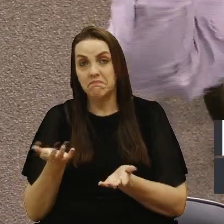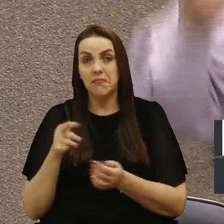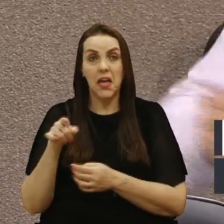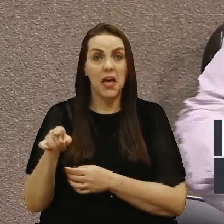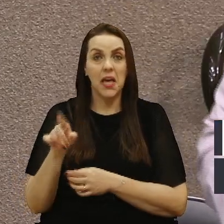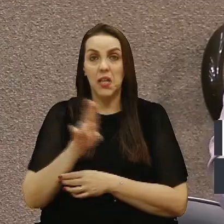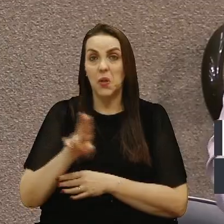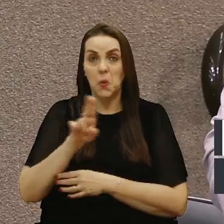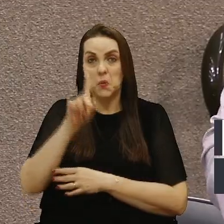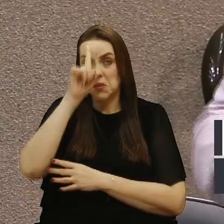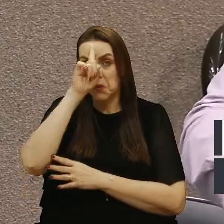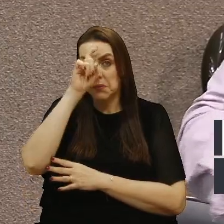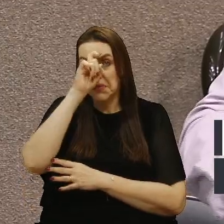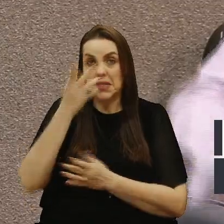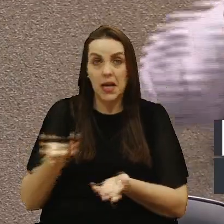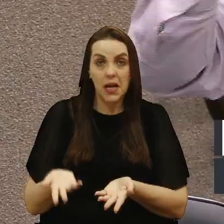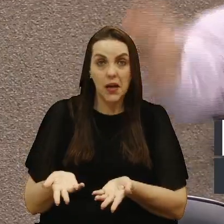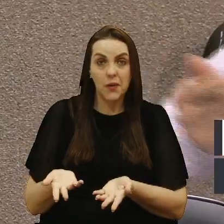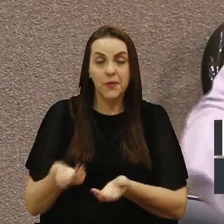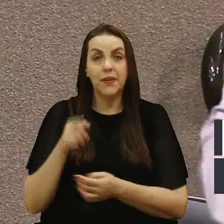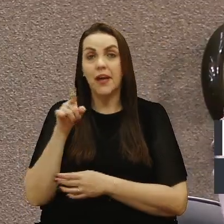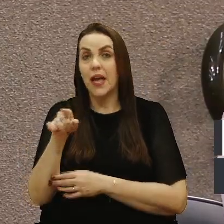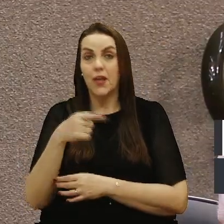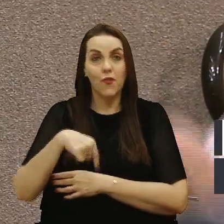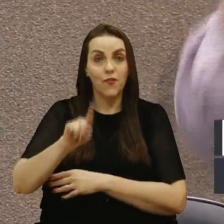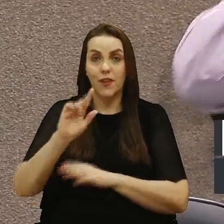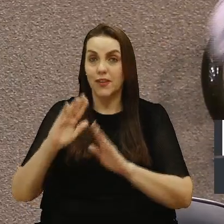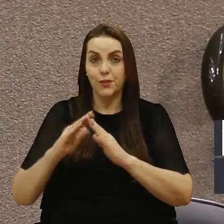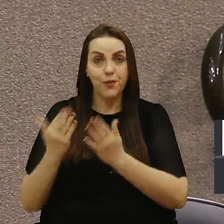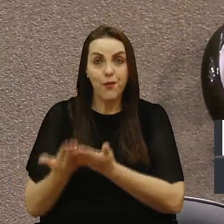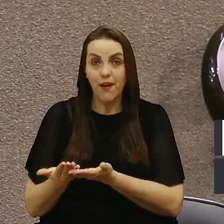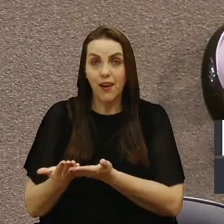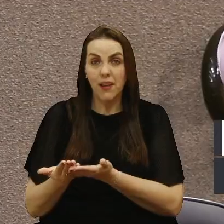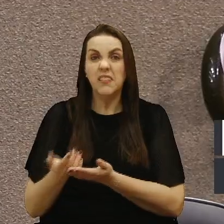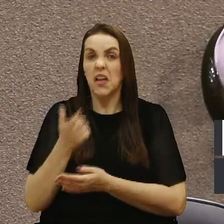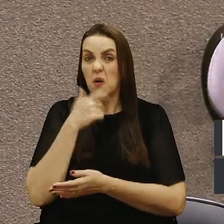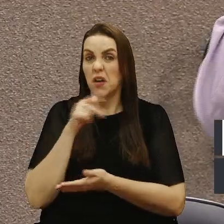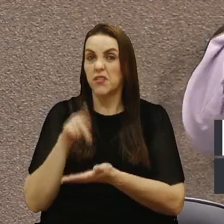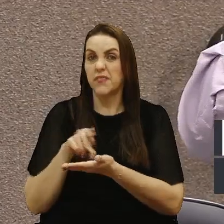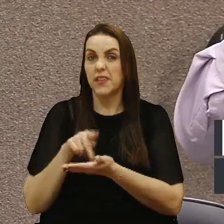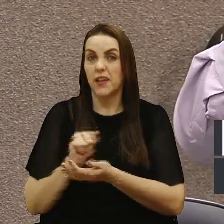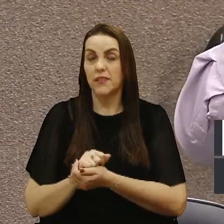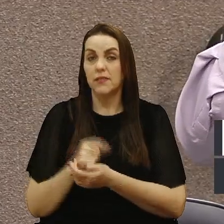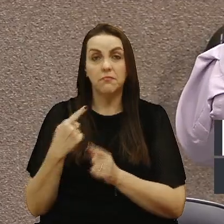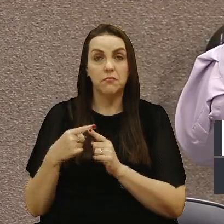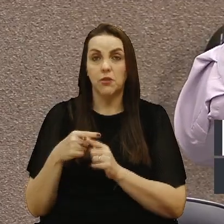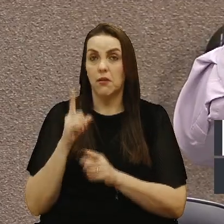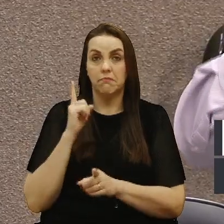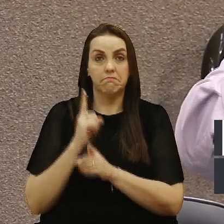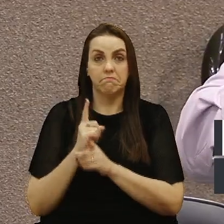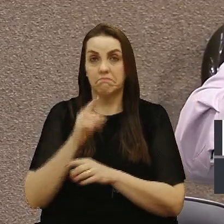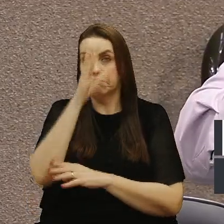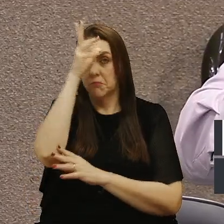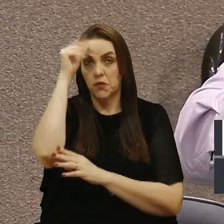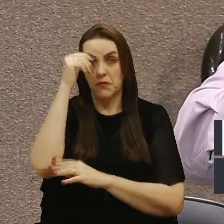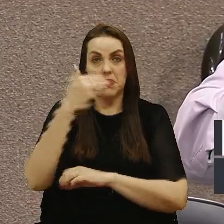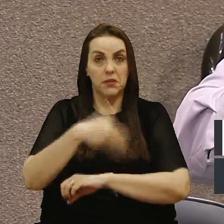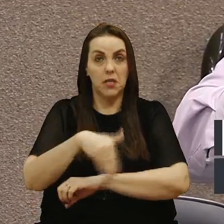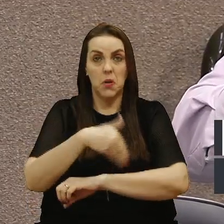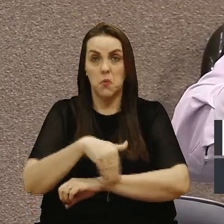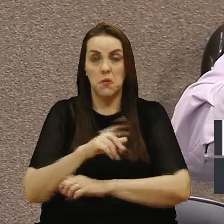ocupam os hospitais, parecem que não vão nas escolas, e eu acho até que é verdade, porque eu não tenho encontrado o prefeito municipal nas